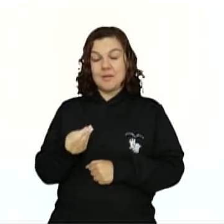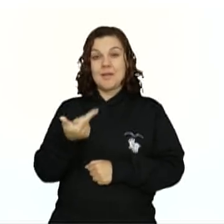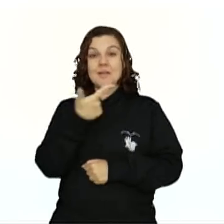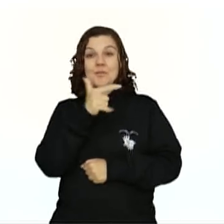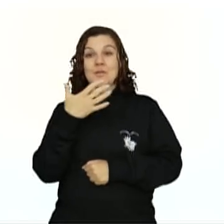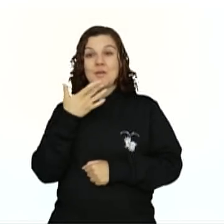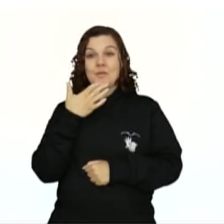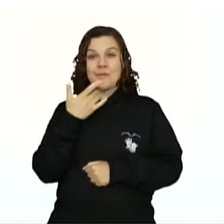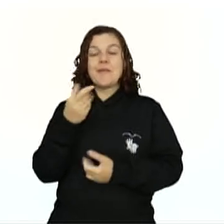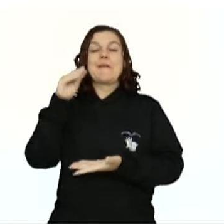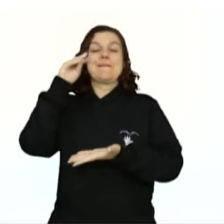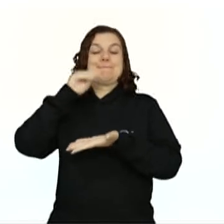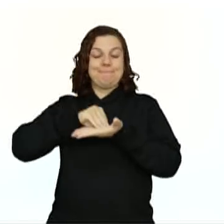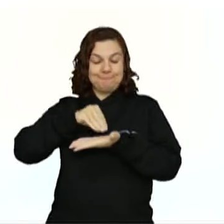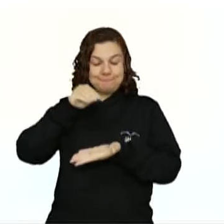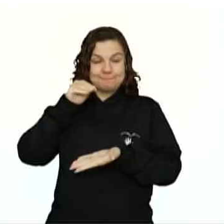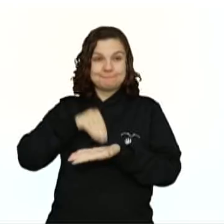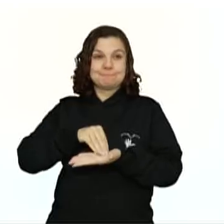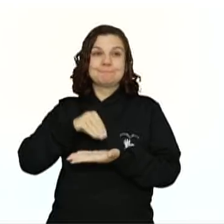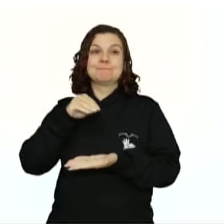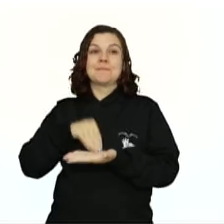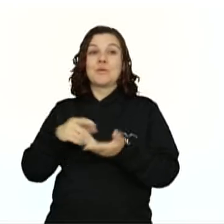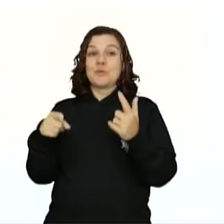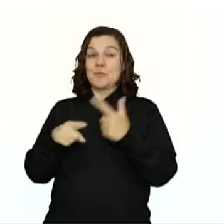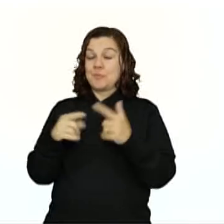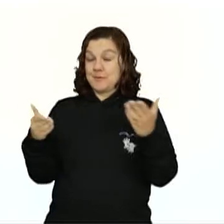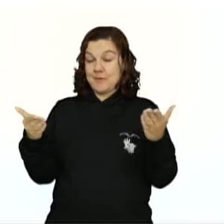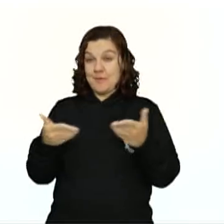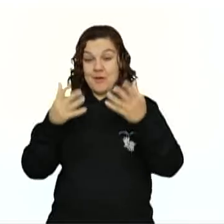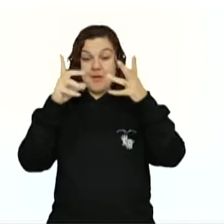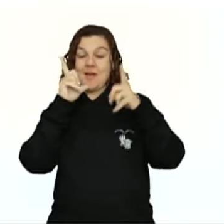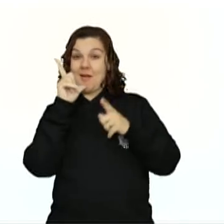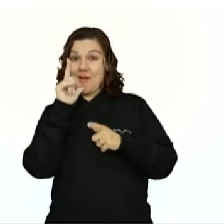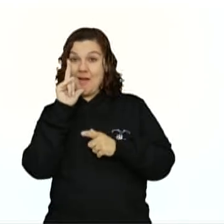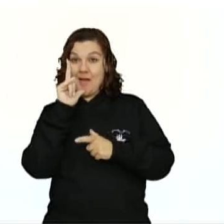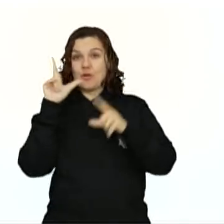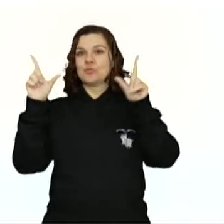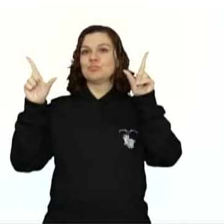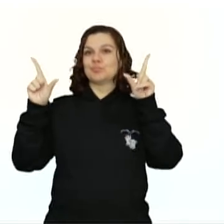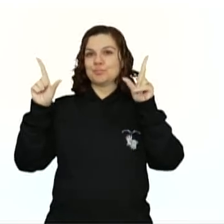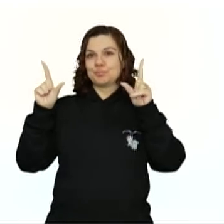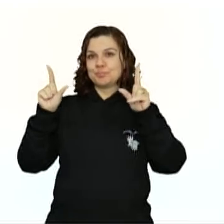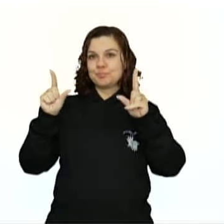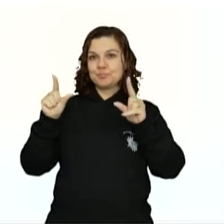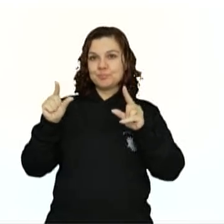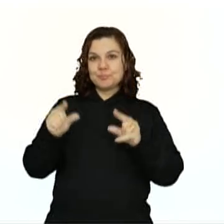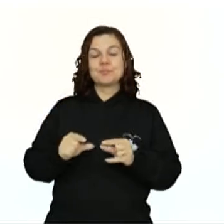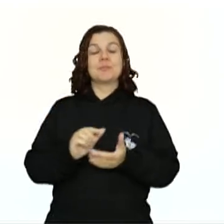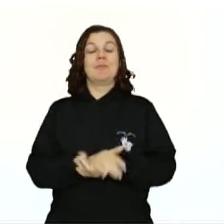e insuficiente. Porque a água hoje, turma, tem sido